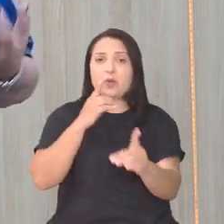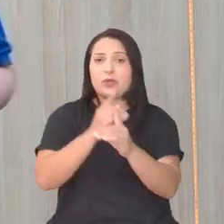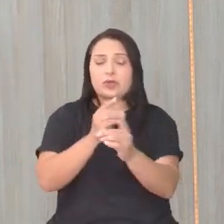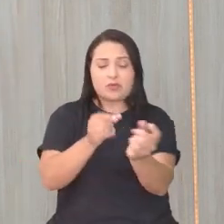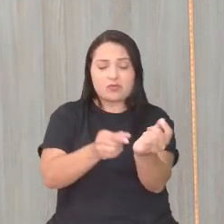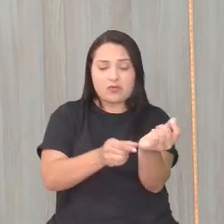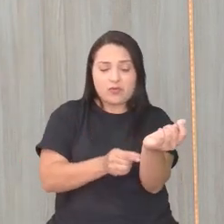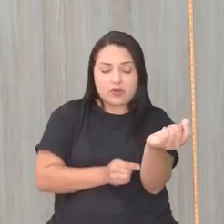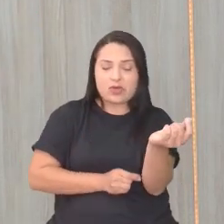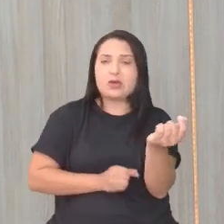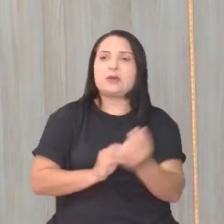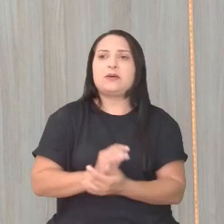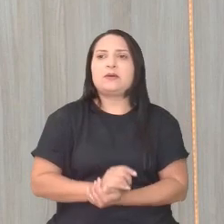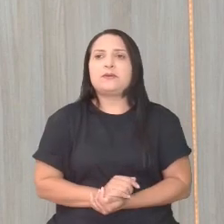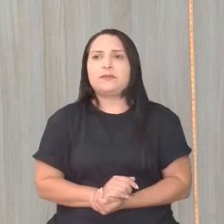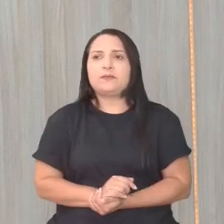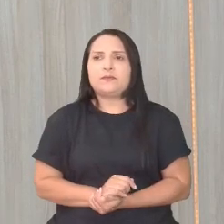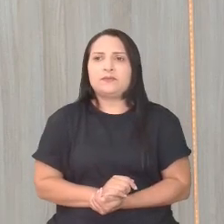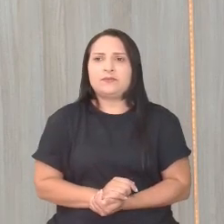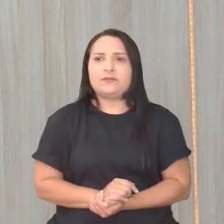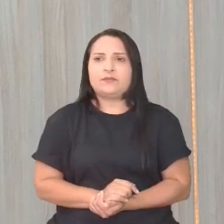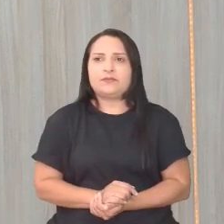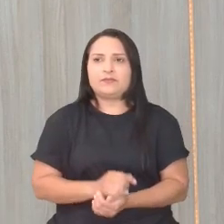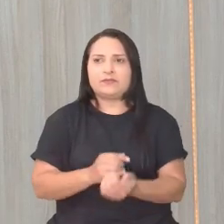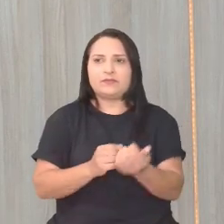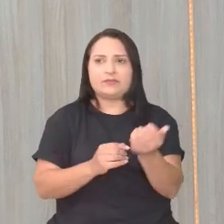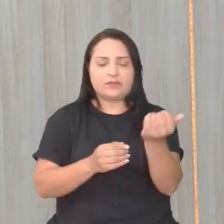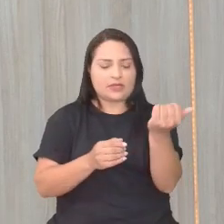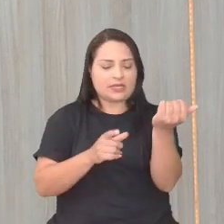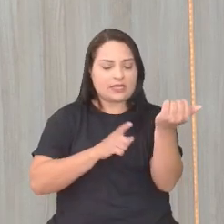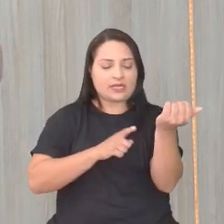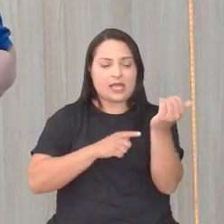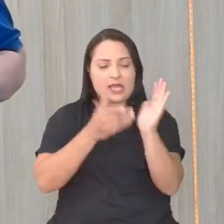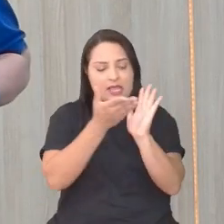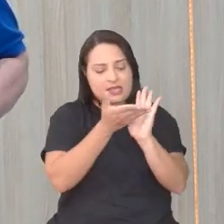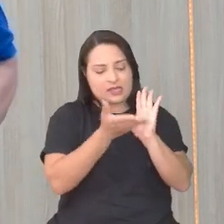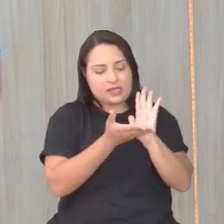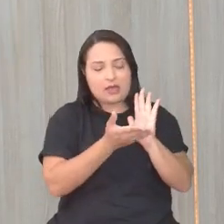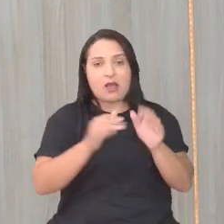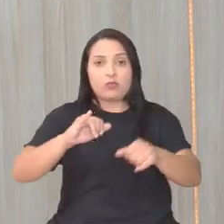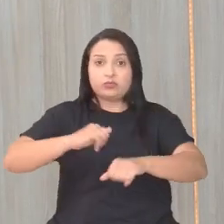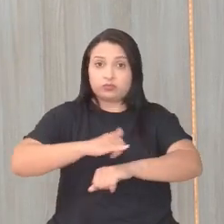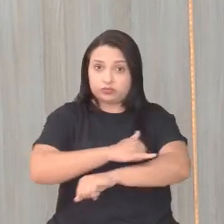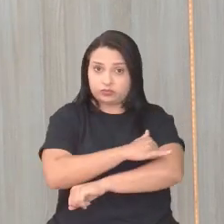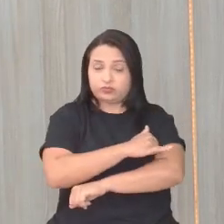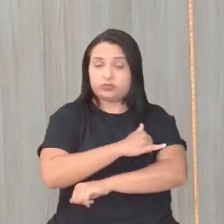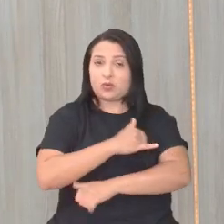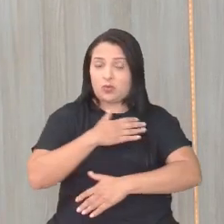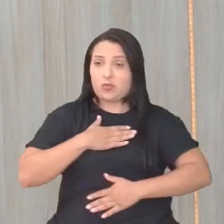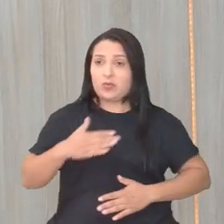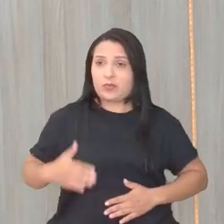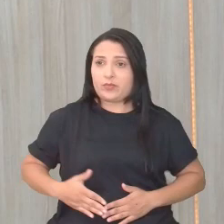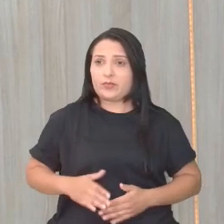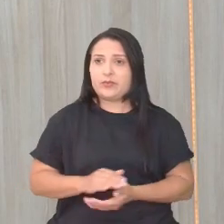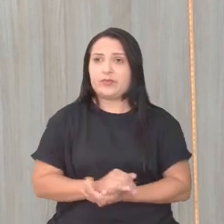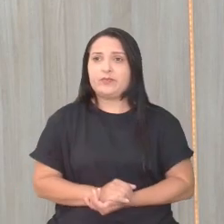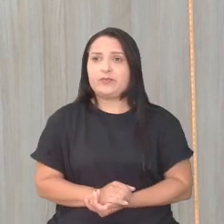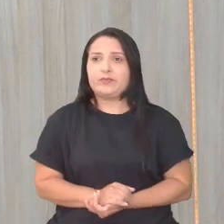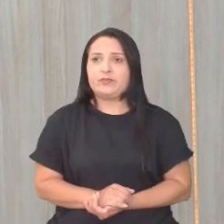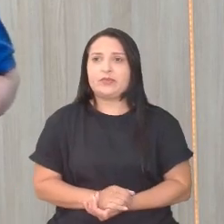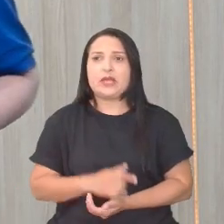tecido conjuntivo, a questão aí do tecido adiposo, que forma a gordura do nosso corpo. E a questão aí da epiderme tem